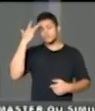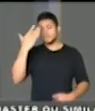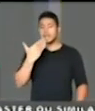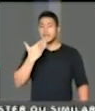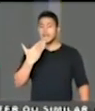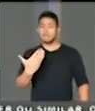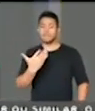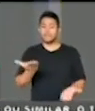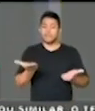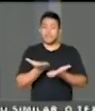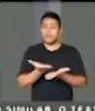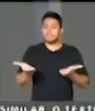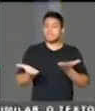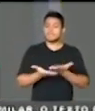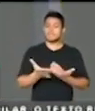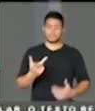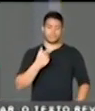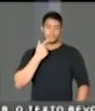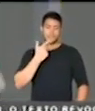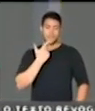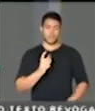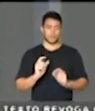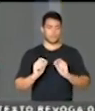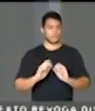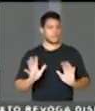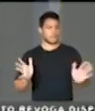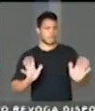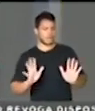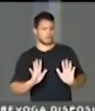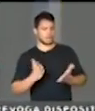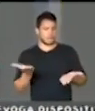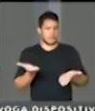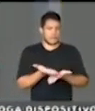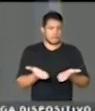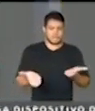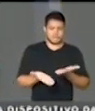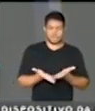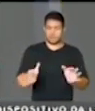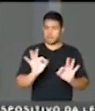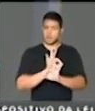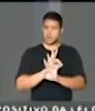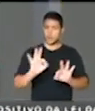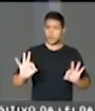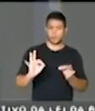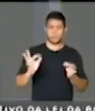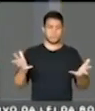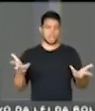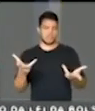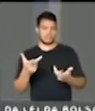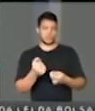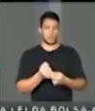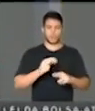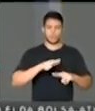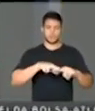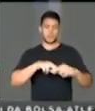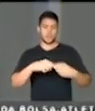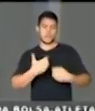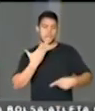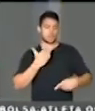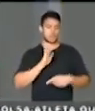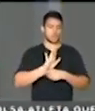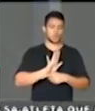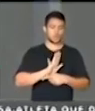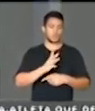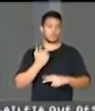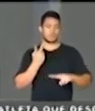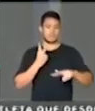aqui dizer do furor que a Lava Jato teria em punir os bandidos, os criminosos e os